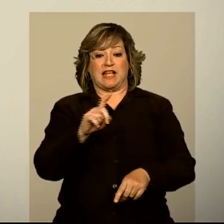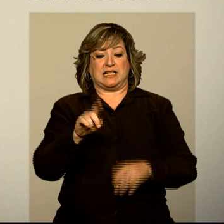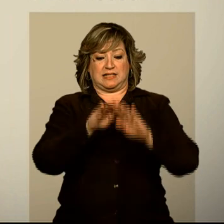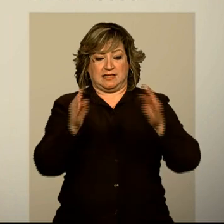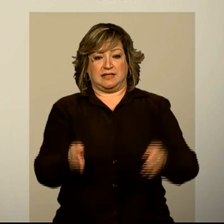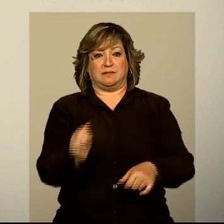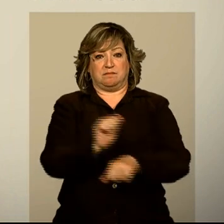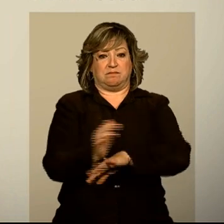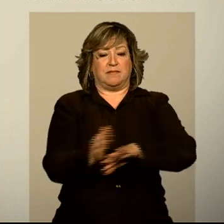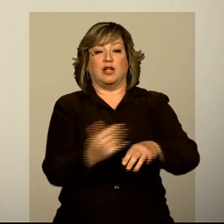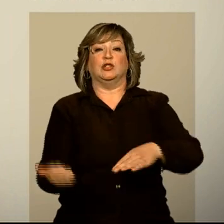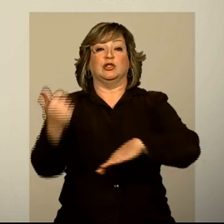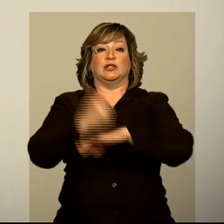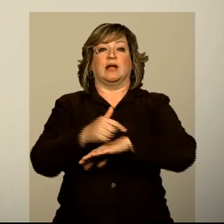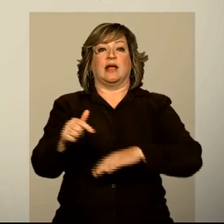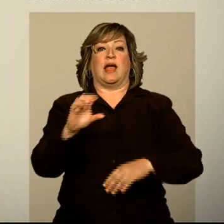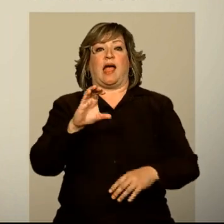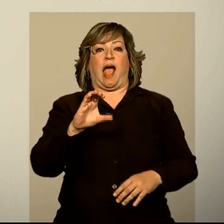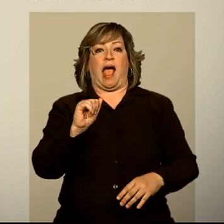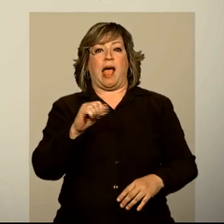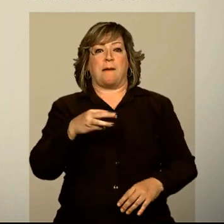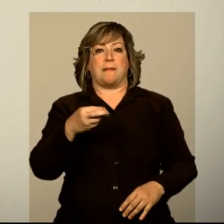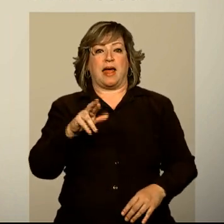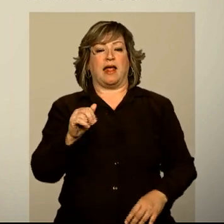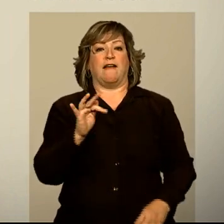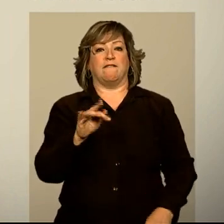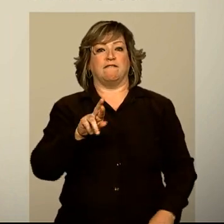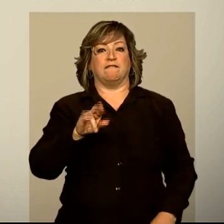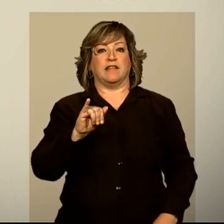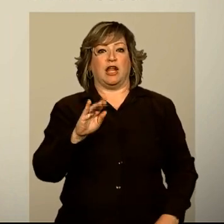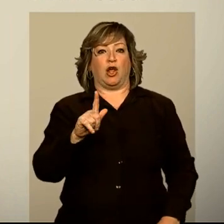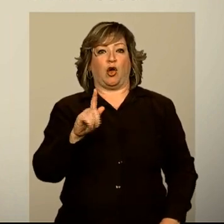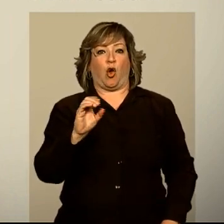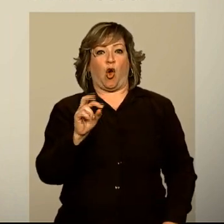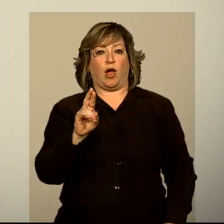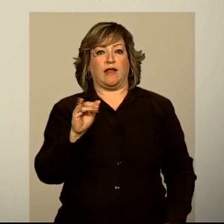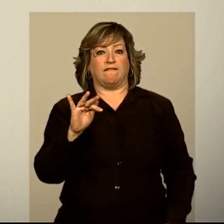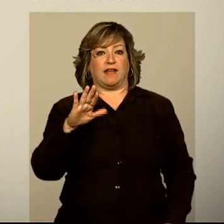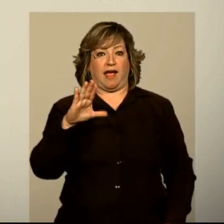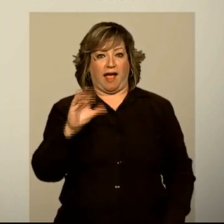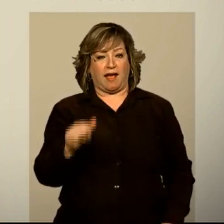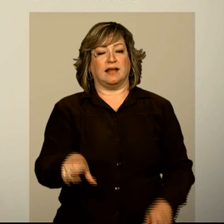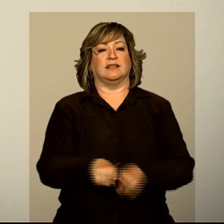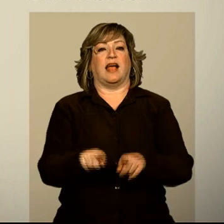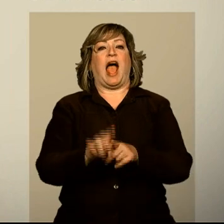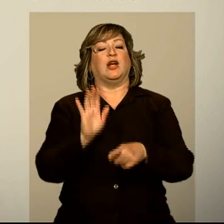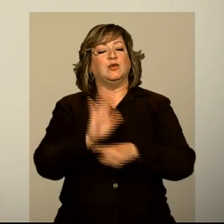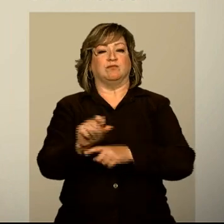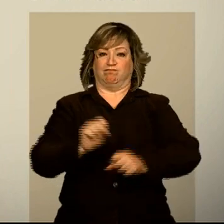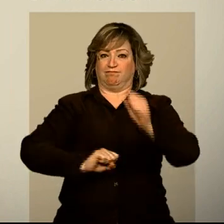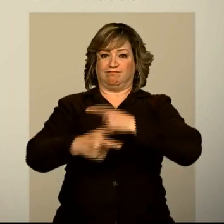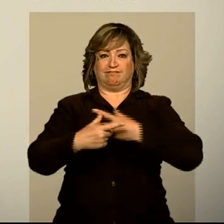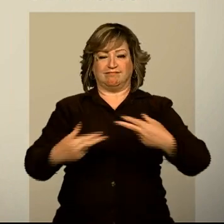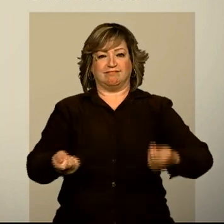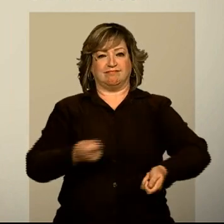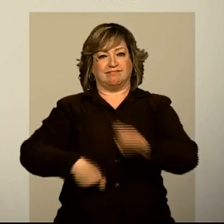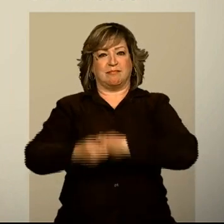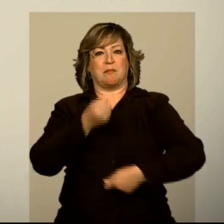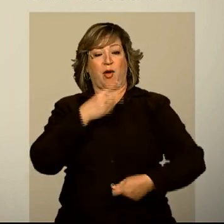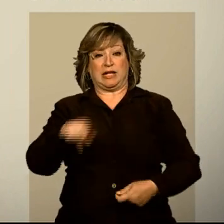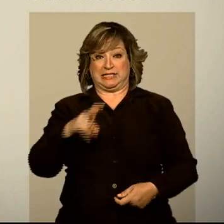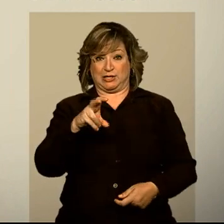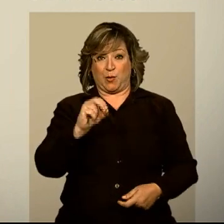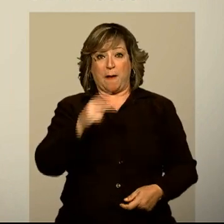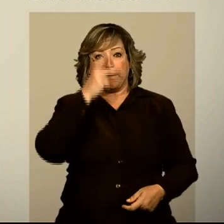substituídos por uma câmara frigorífica para armazenar tudo que eles produzem e veja só 50